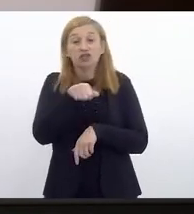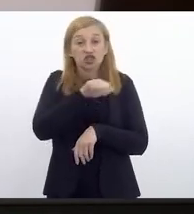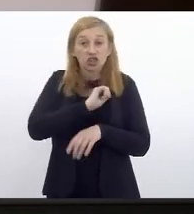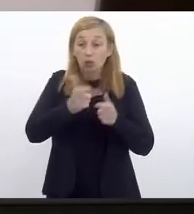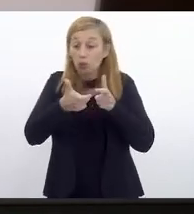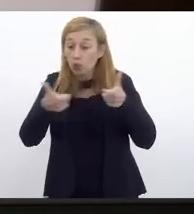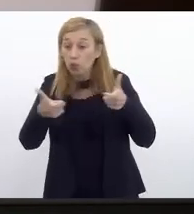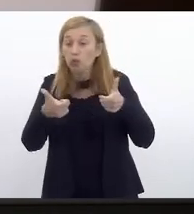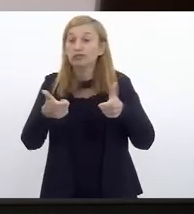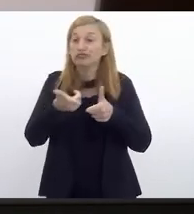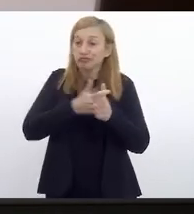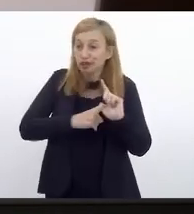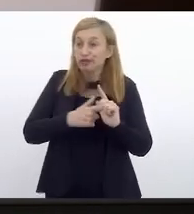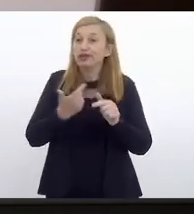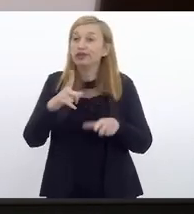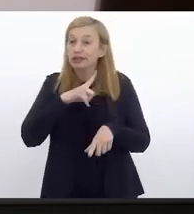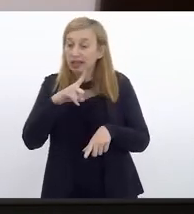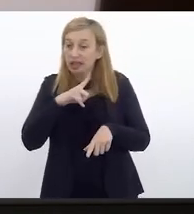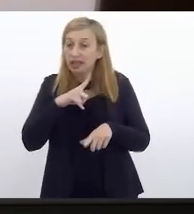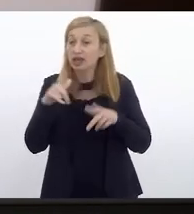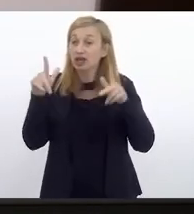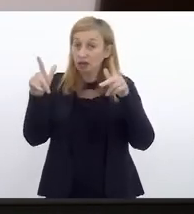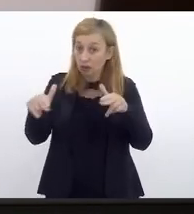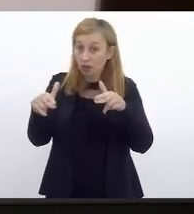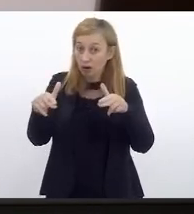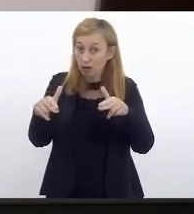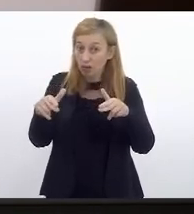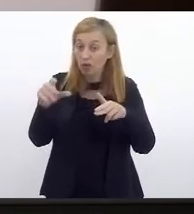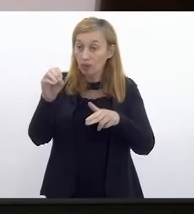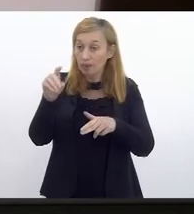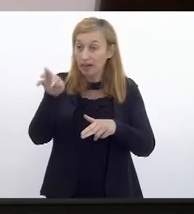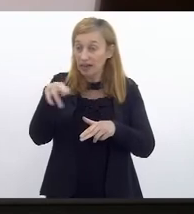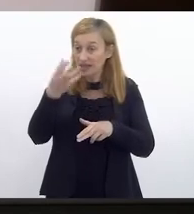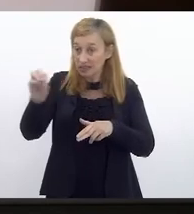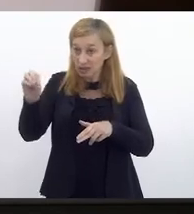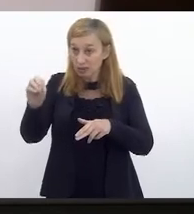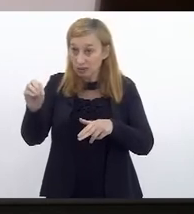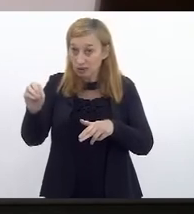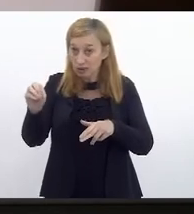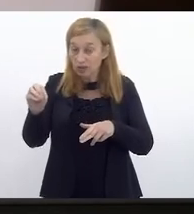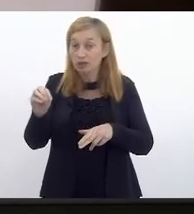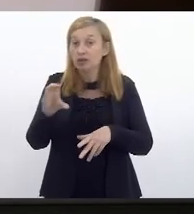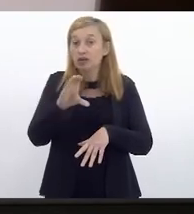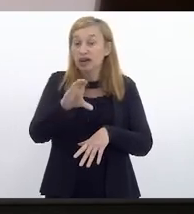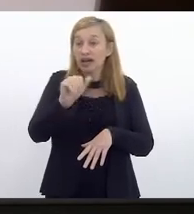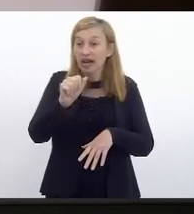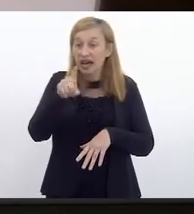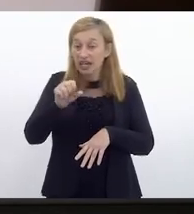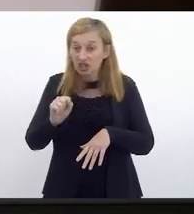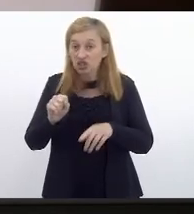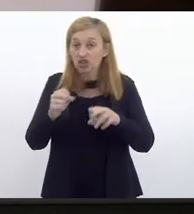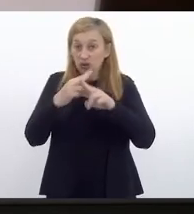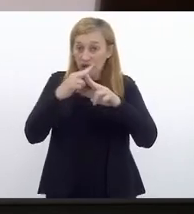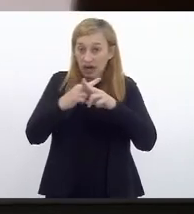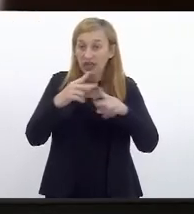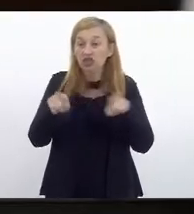tem dívidas da mesma operação com a Caixa e o Banco do Brasil.